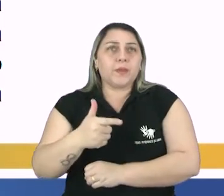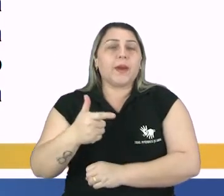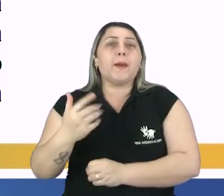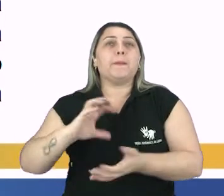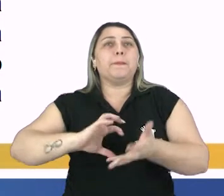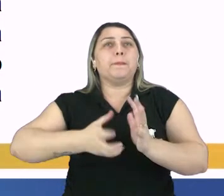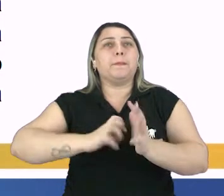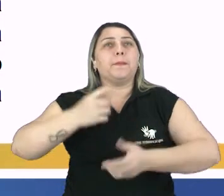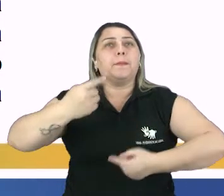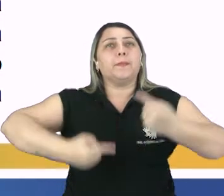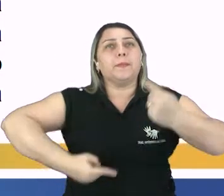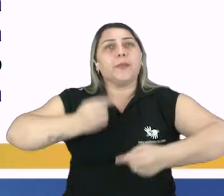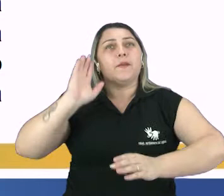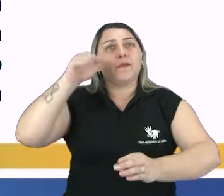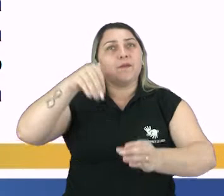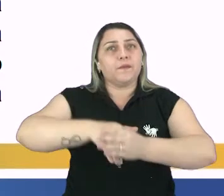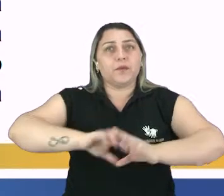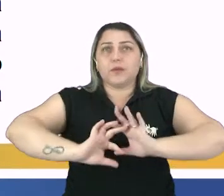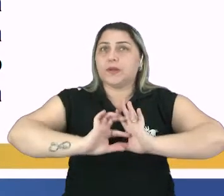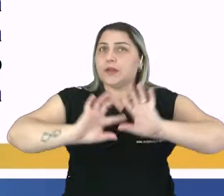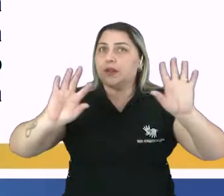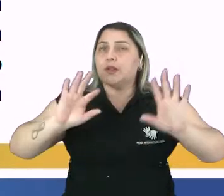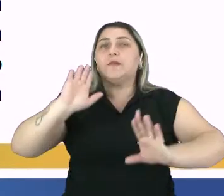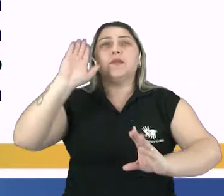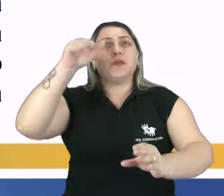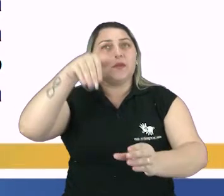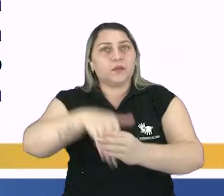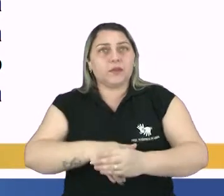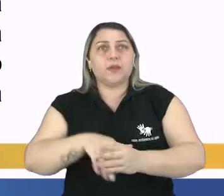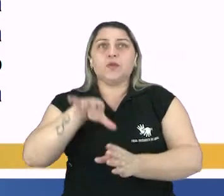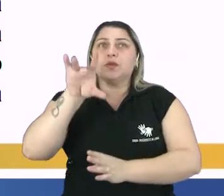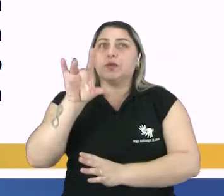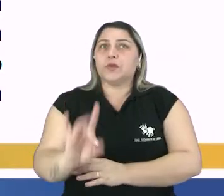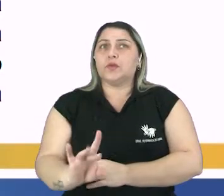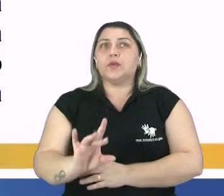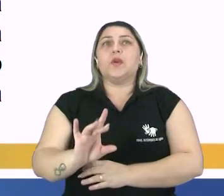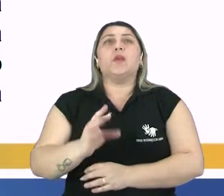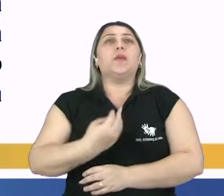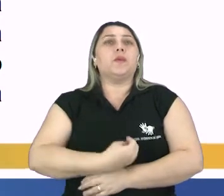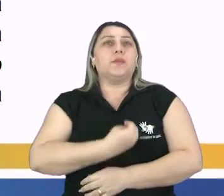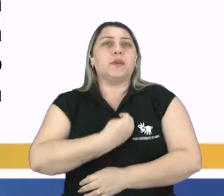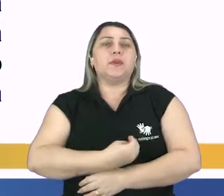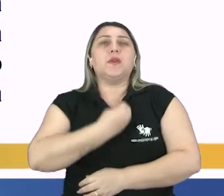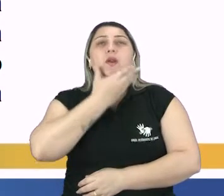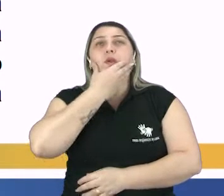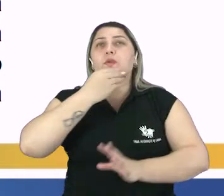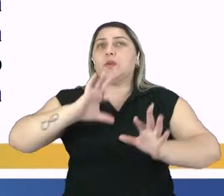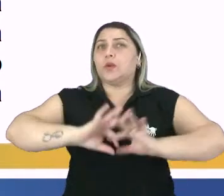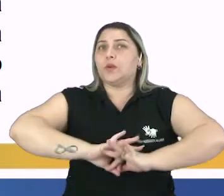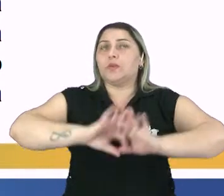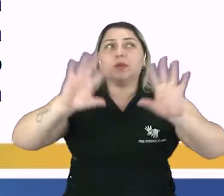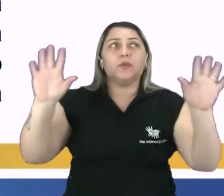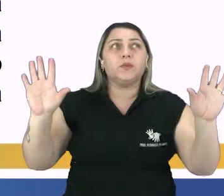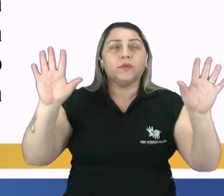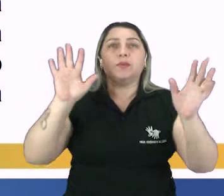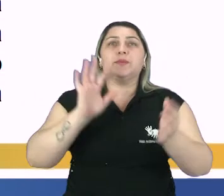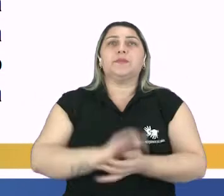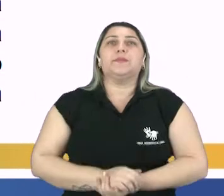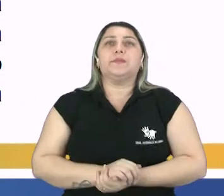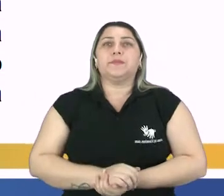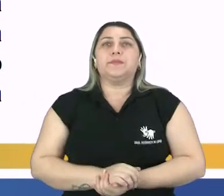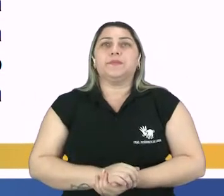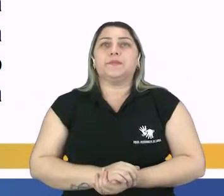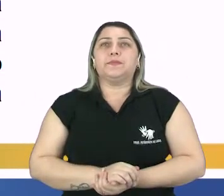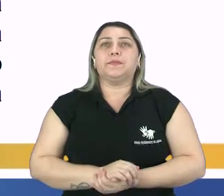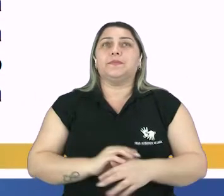existiam partidos políticos, o voto era aberto e as eleições contavam apenas com a participação de